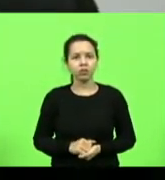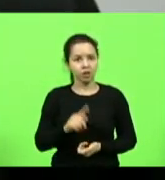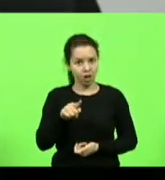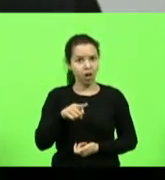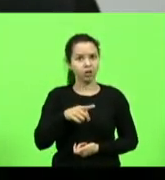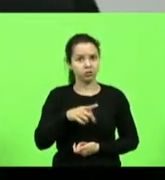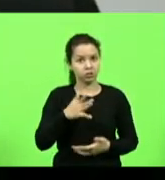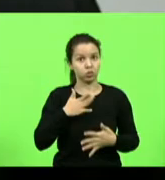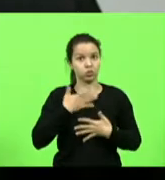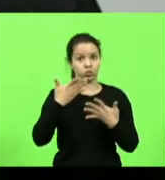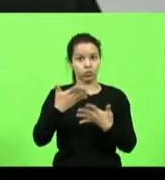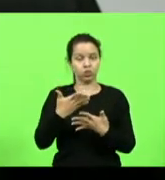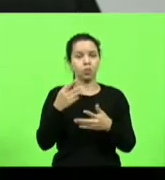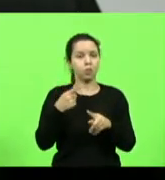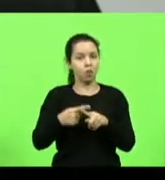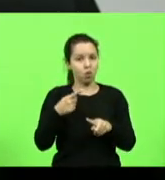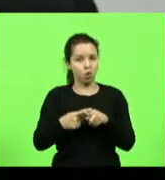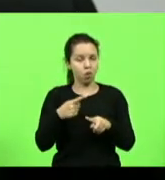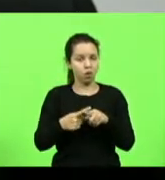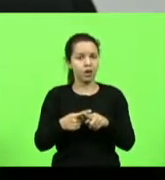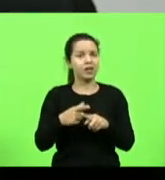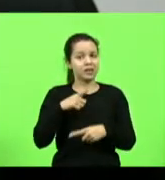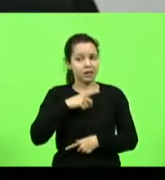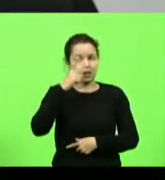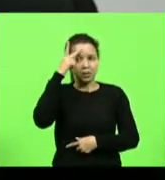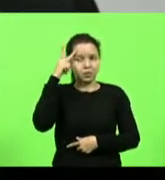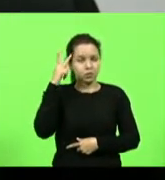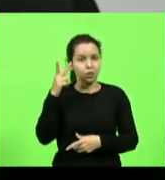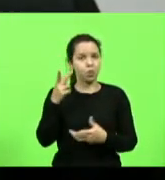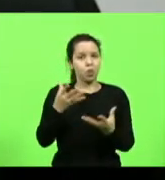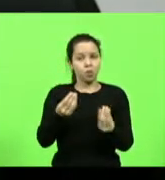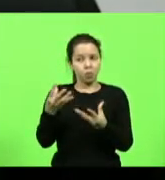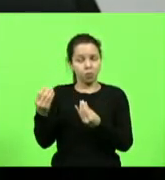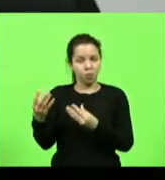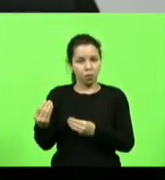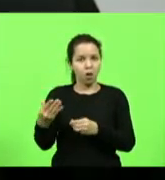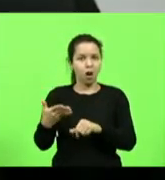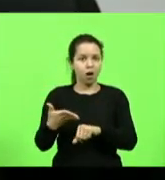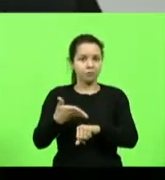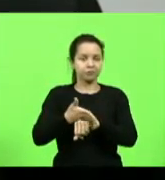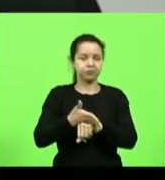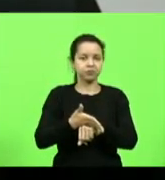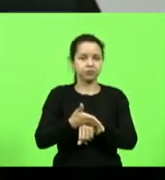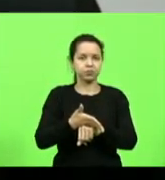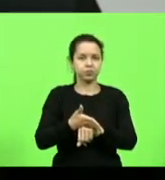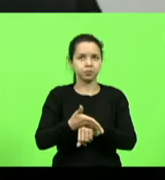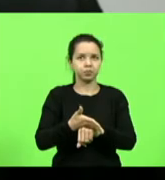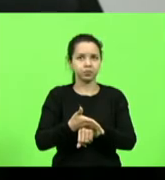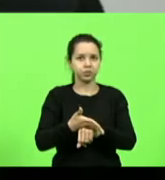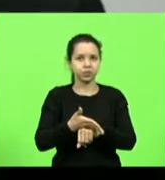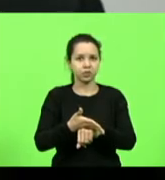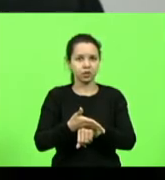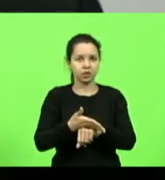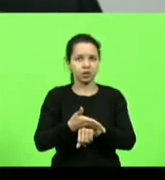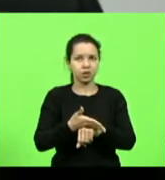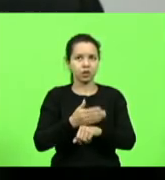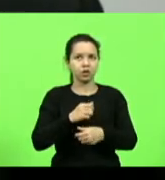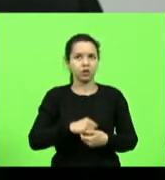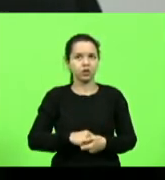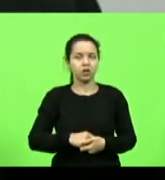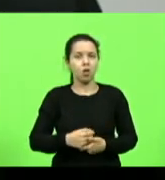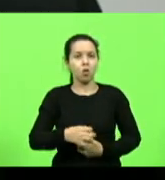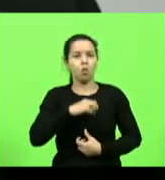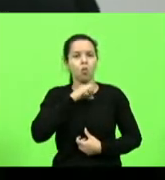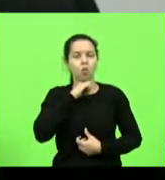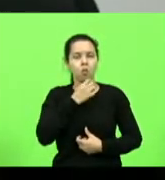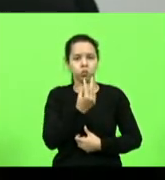assustador, porque tem pessoas que quando vão para ser incubadas, né? Tem pessoas que não querem,